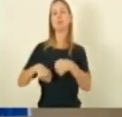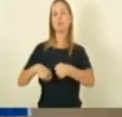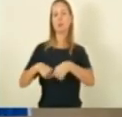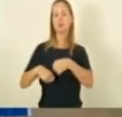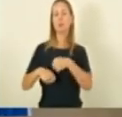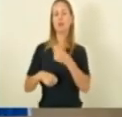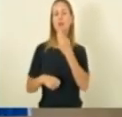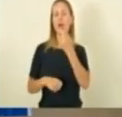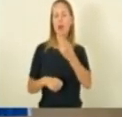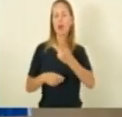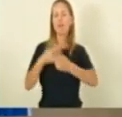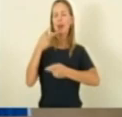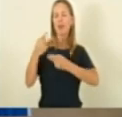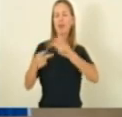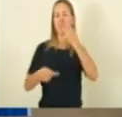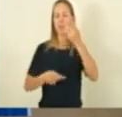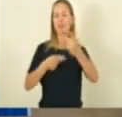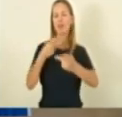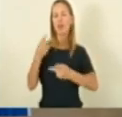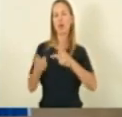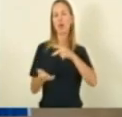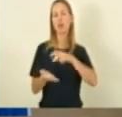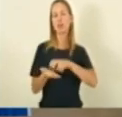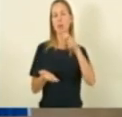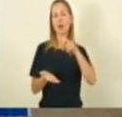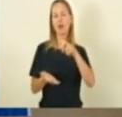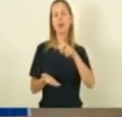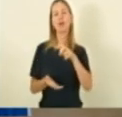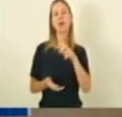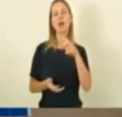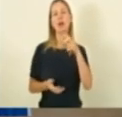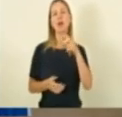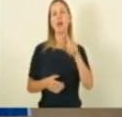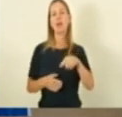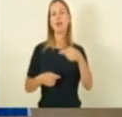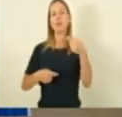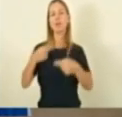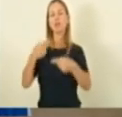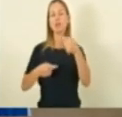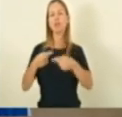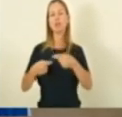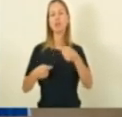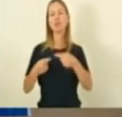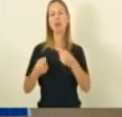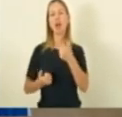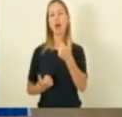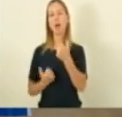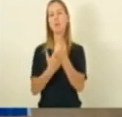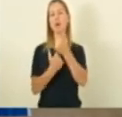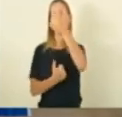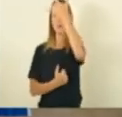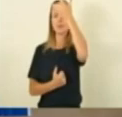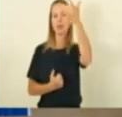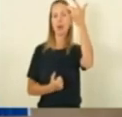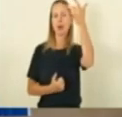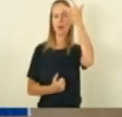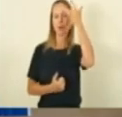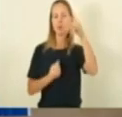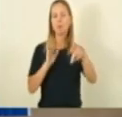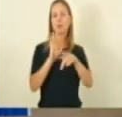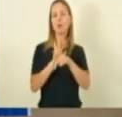muito exaustivamente hoje pela manhã, que é uma política de apoio à saúde mental de professores e alunos nas